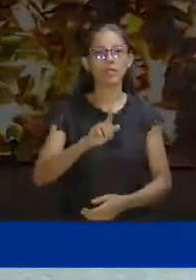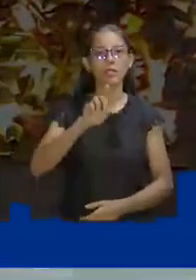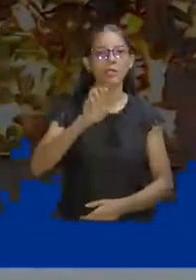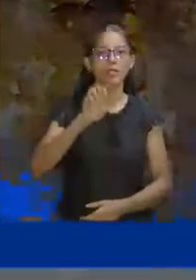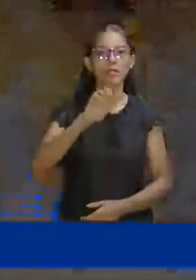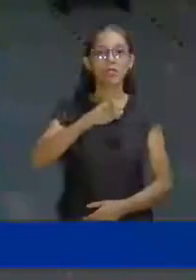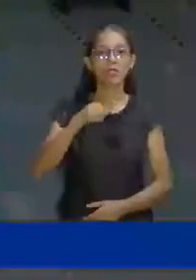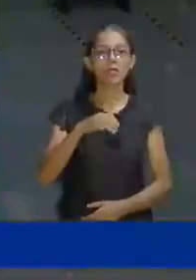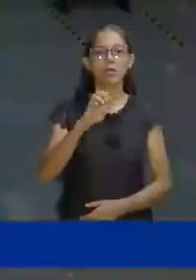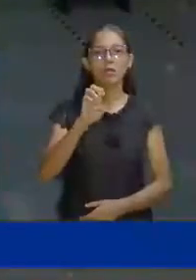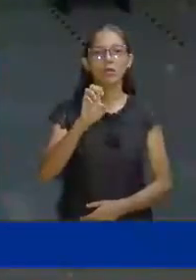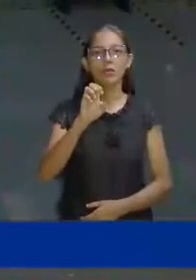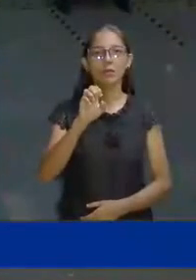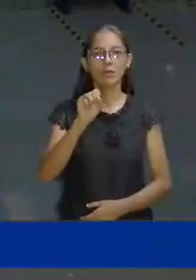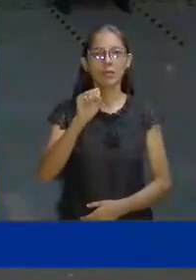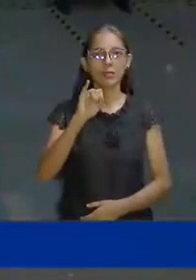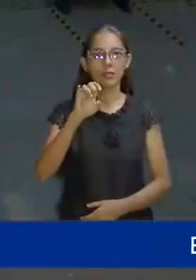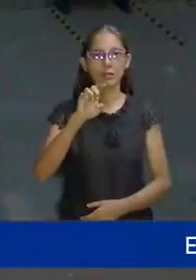Alcolumbre.